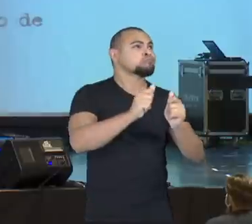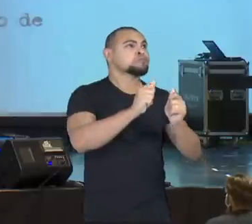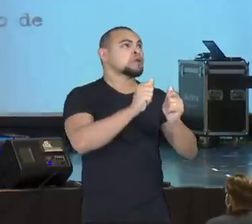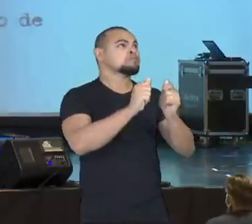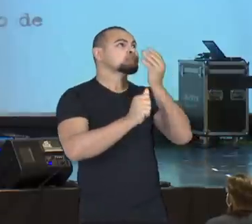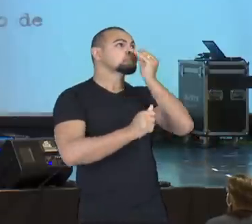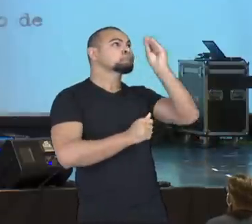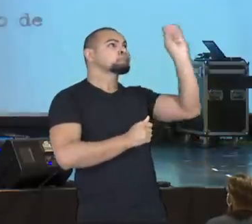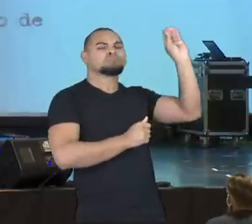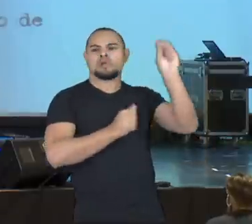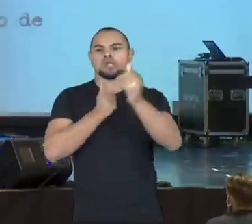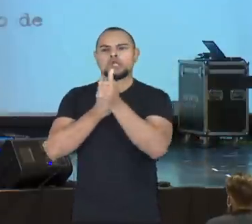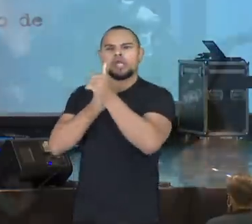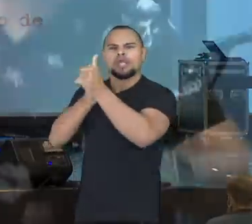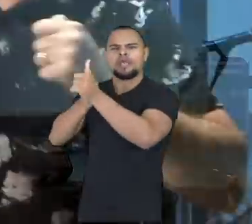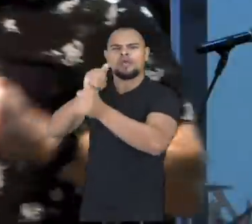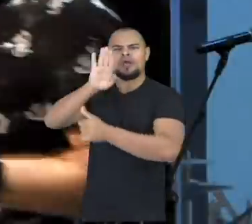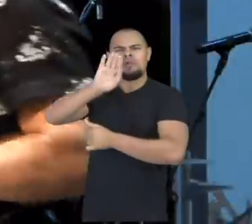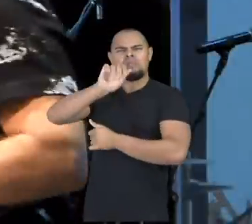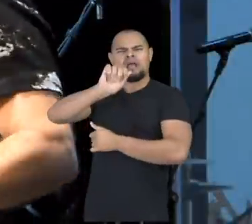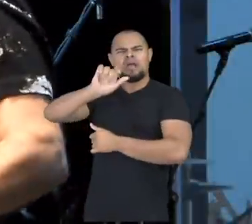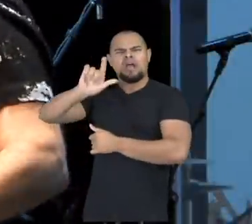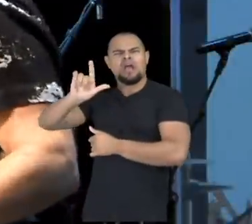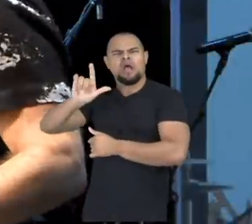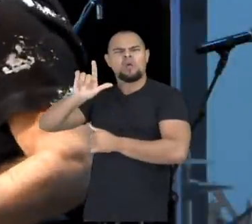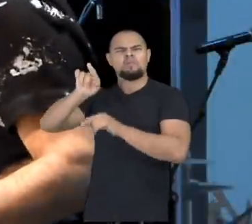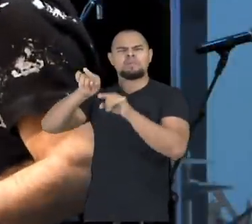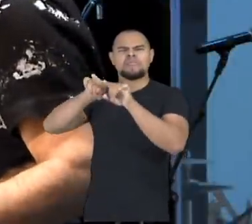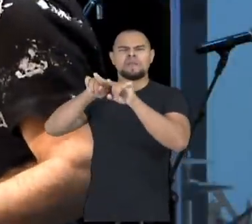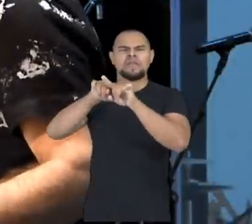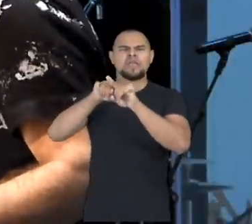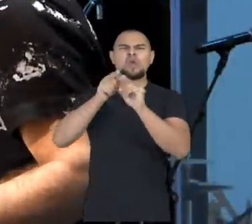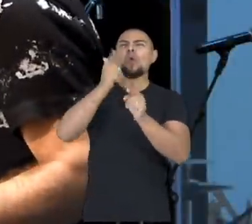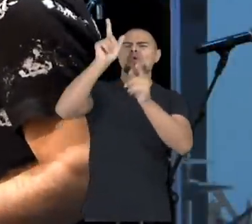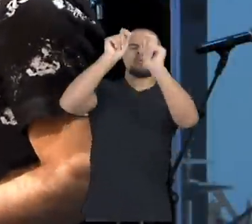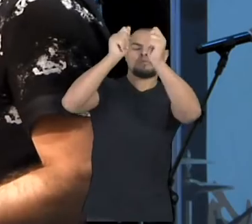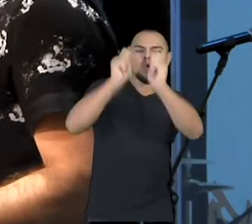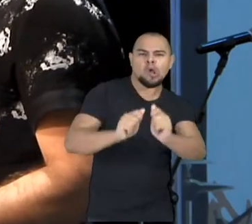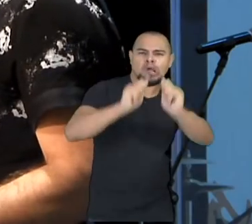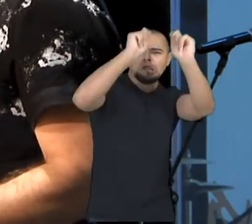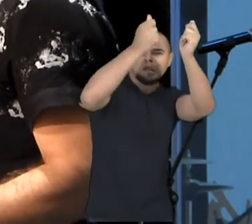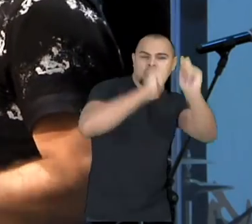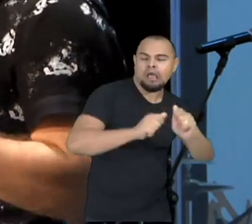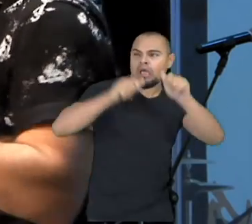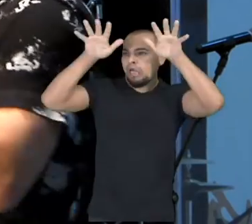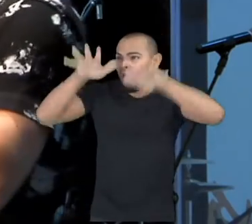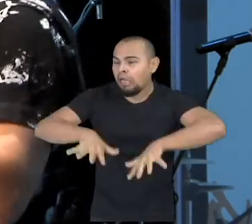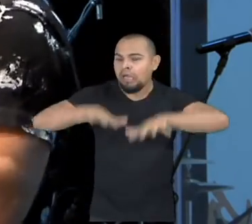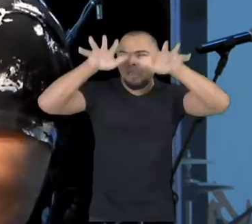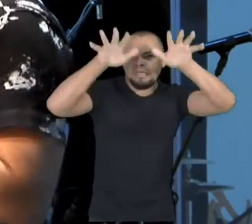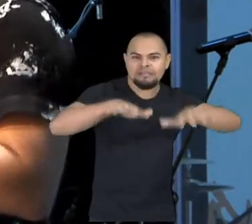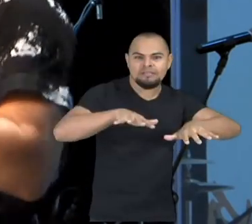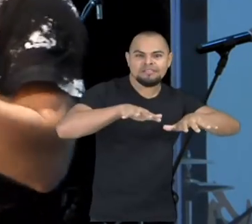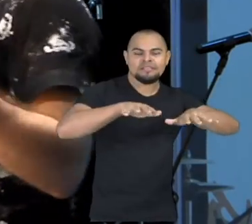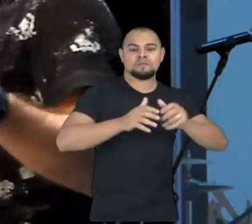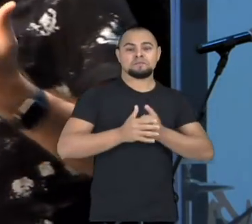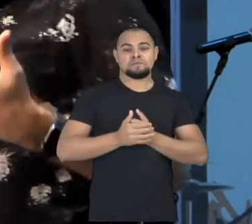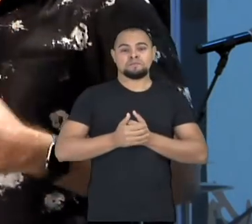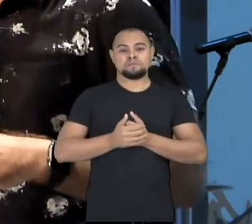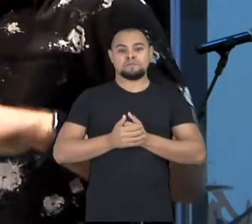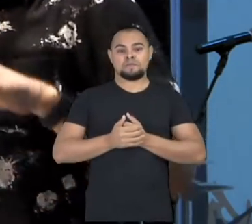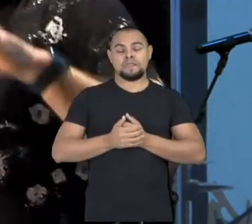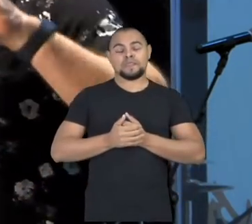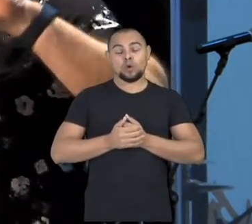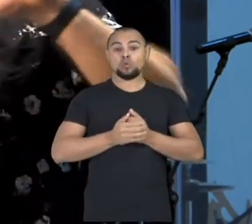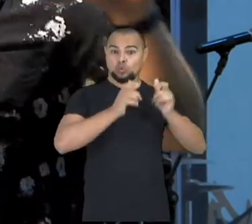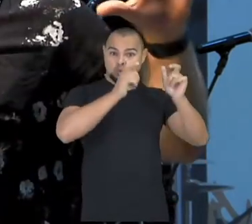seguiam Baal, seguiam Astarote, que era a esposa de Baal, por exemplo. E ali naquele momento, naquele